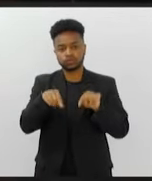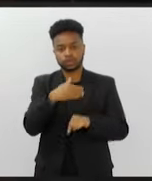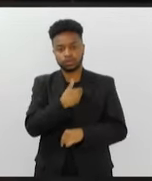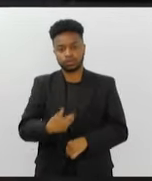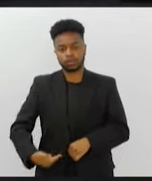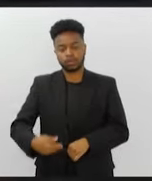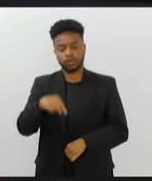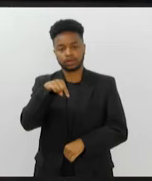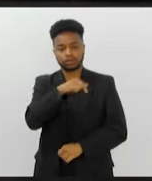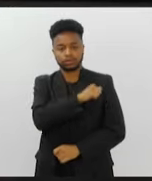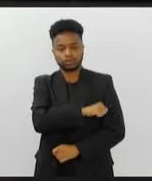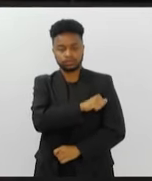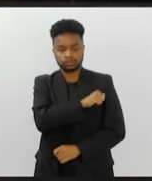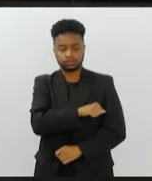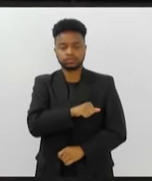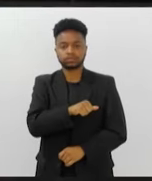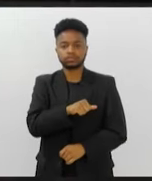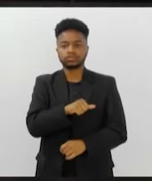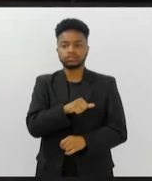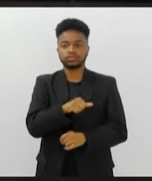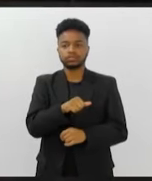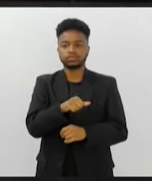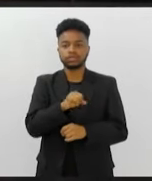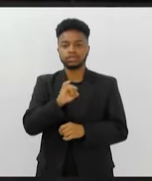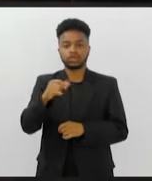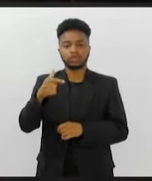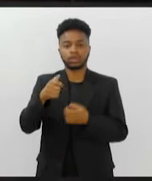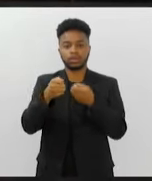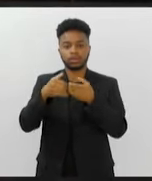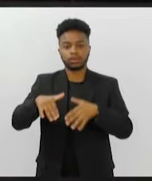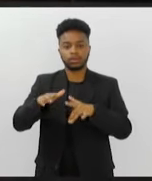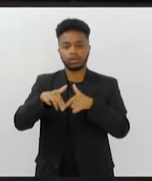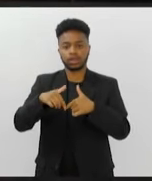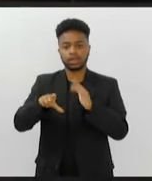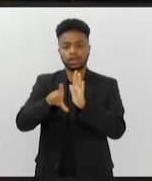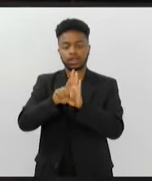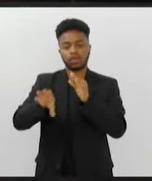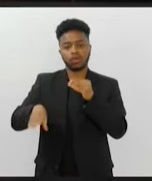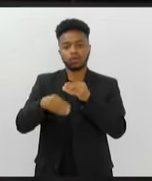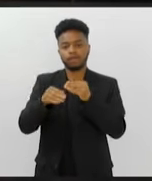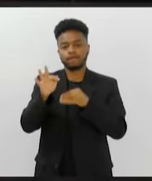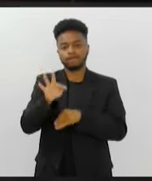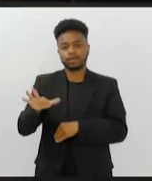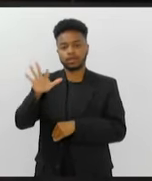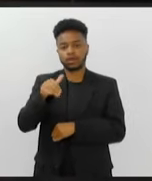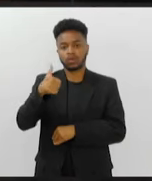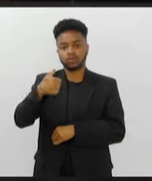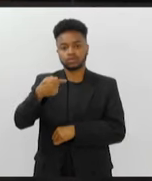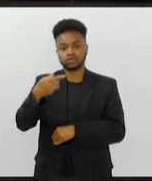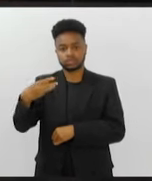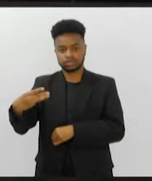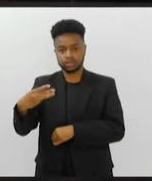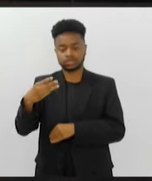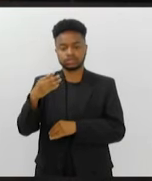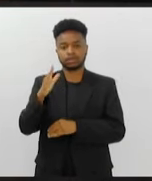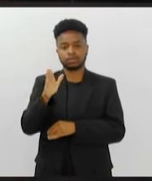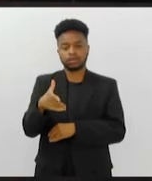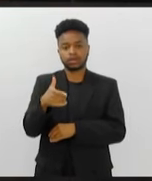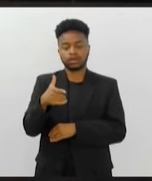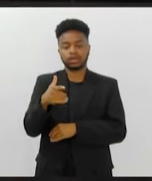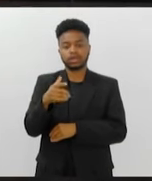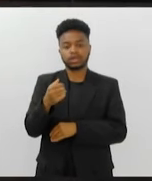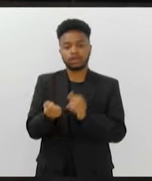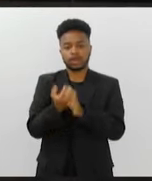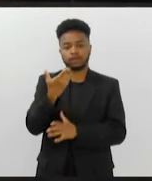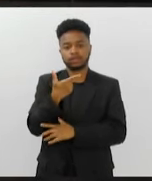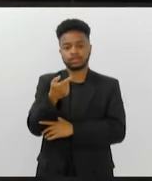Estado do Rio de Janeiro não afetados pelas vedações da Lei Complementar Federal número 173, de 27 de maio